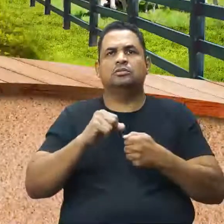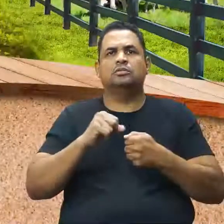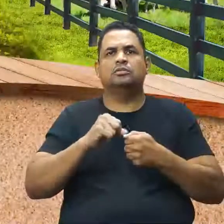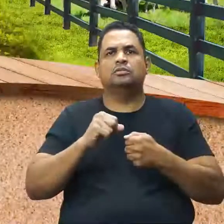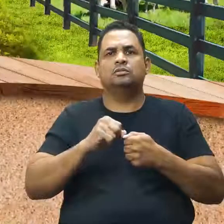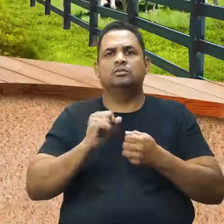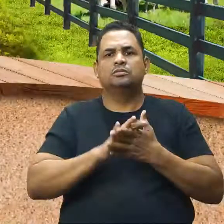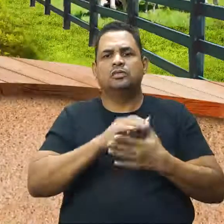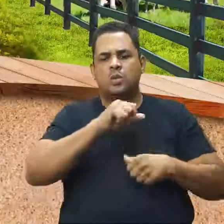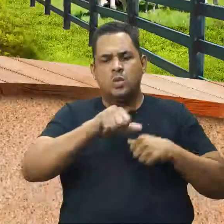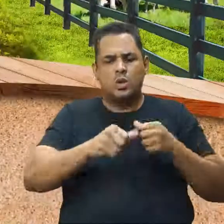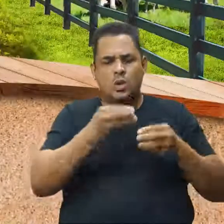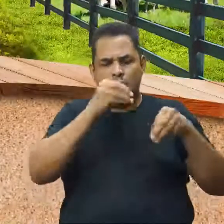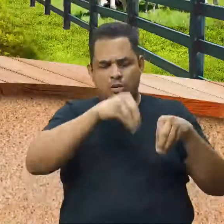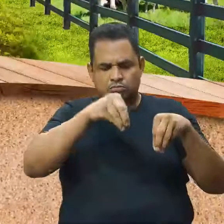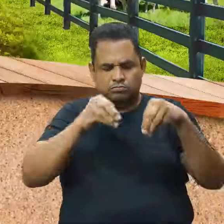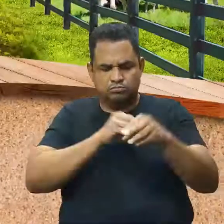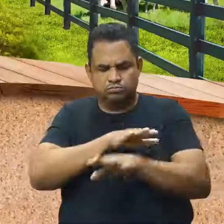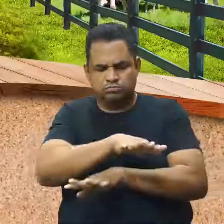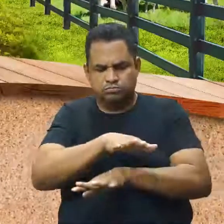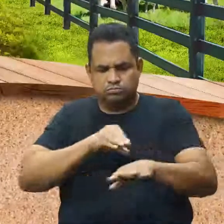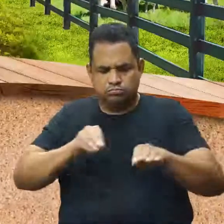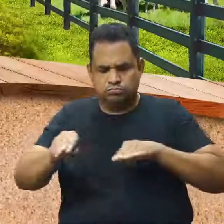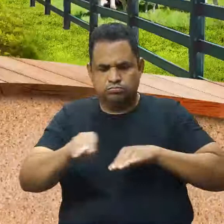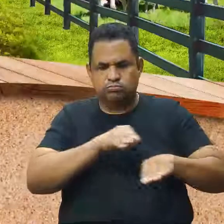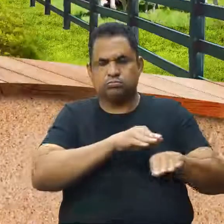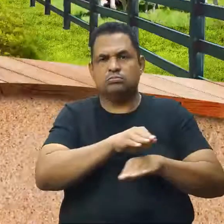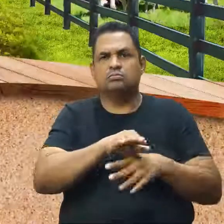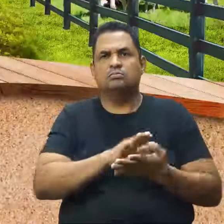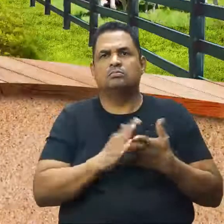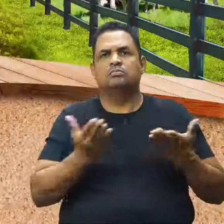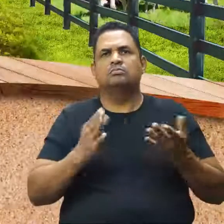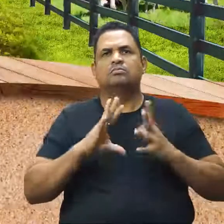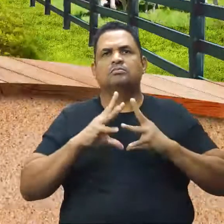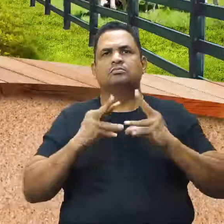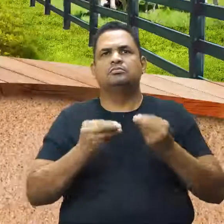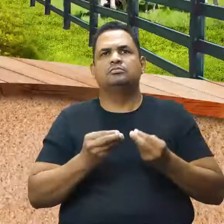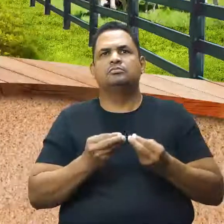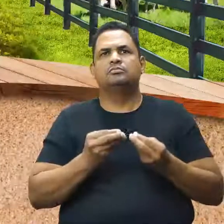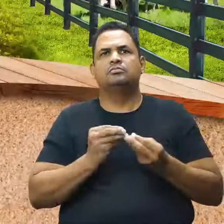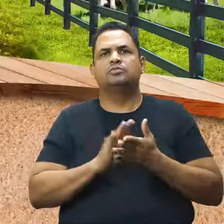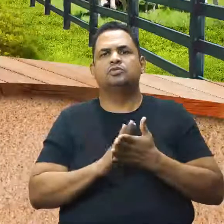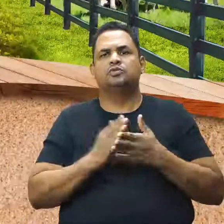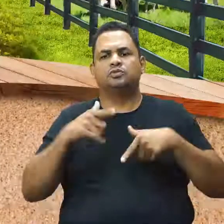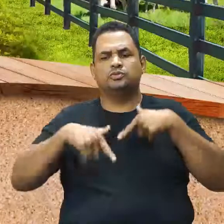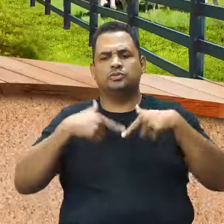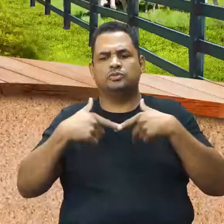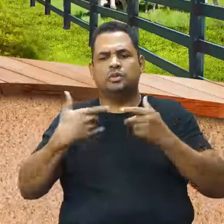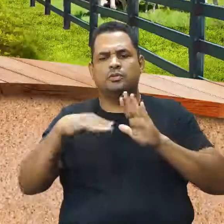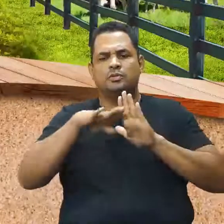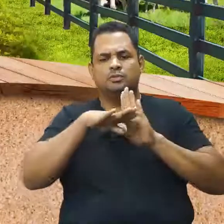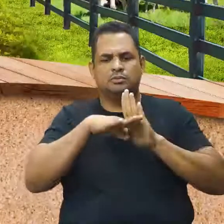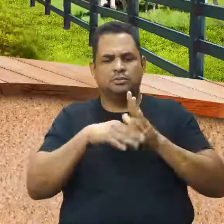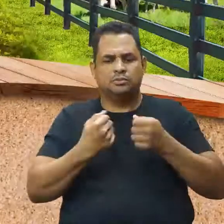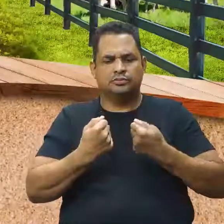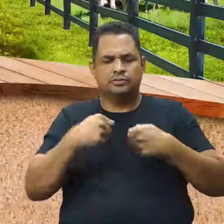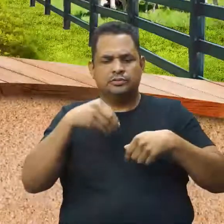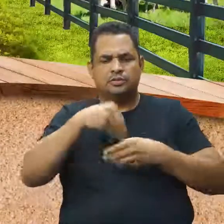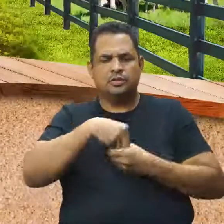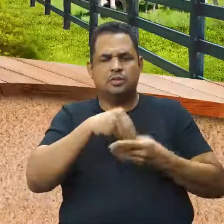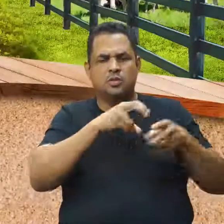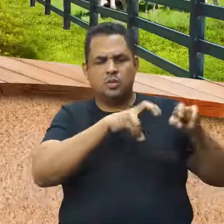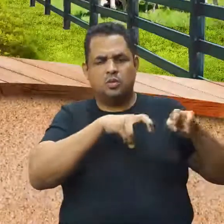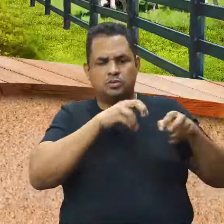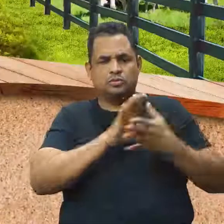de mudas. Então, tudo isso é classificado, toda a tarefa que você vai fazer na agricultura